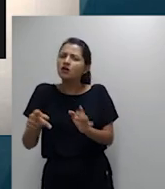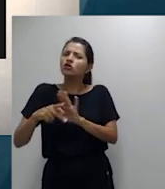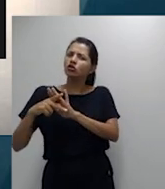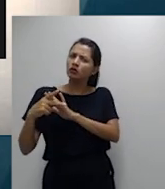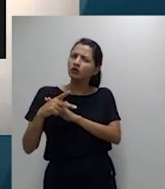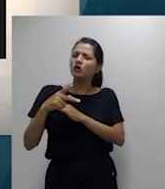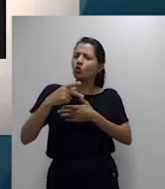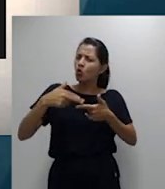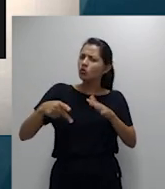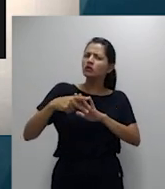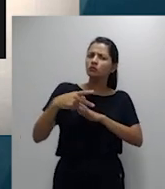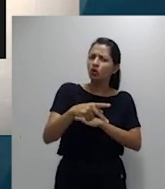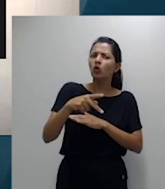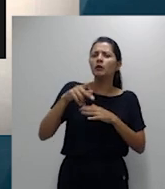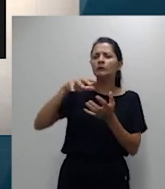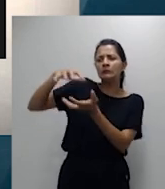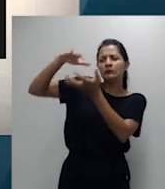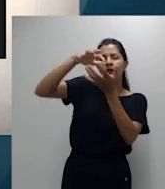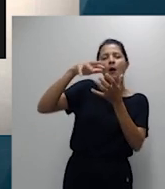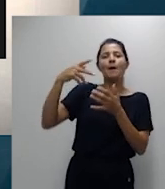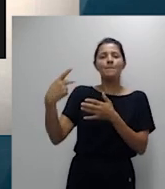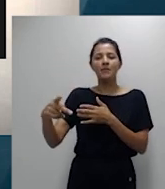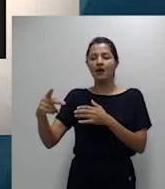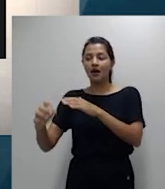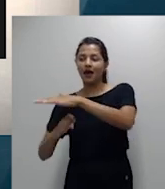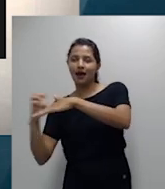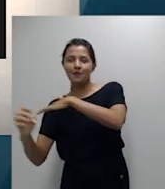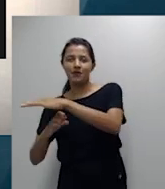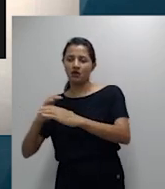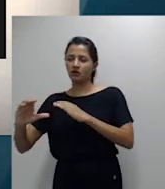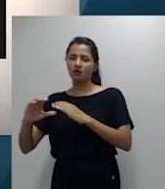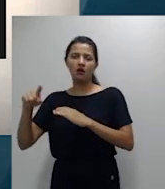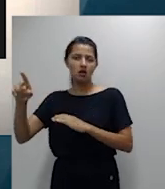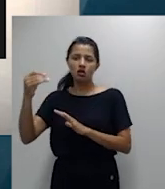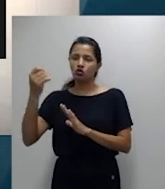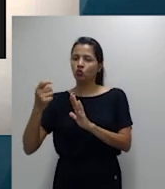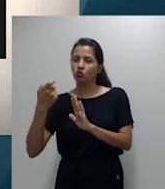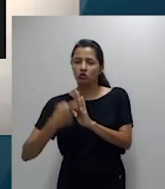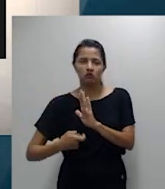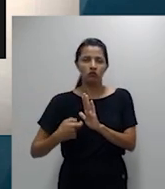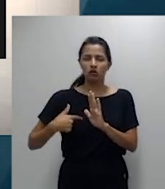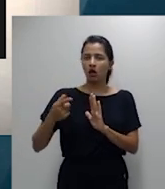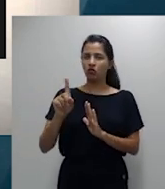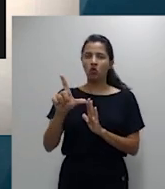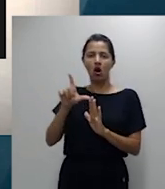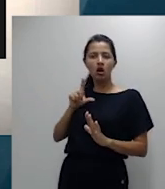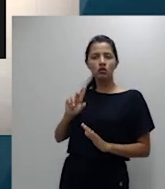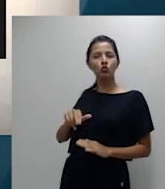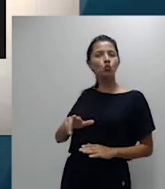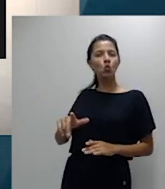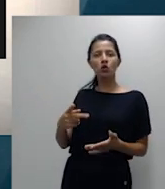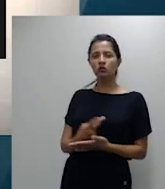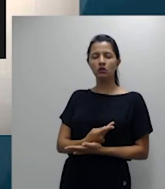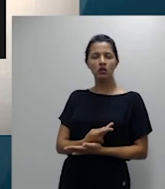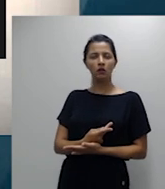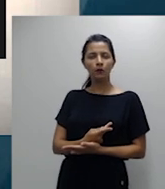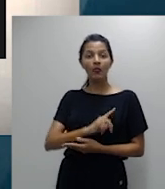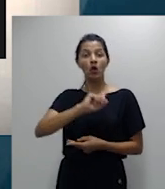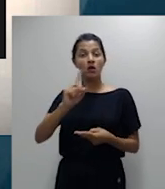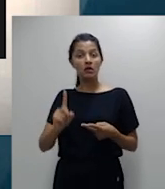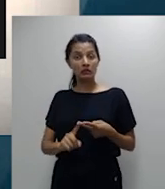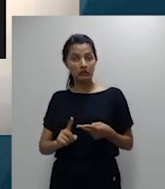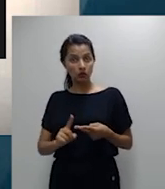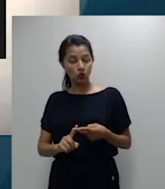telecomunicações isso não é tributado nunca foi tributada agora tem uma a relação ou qualificação jurídica